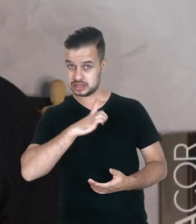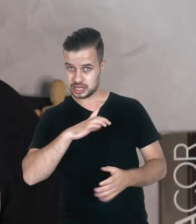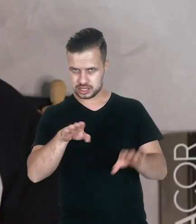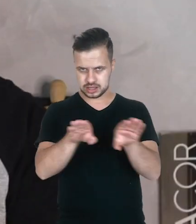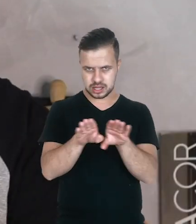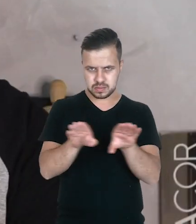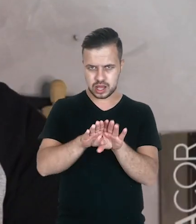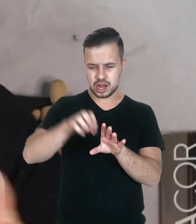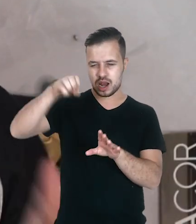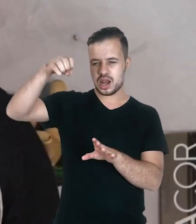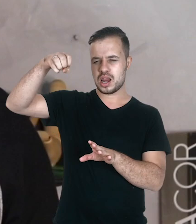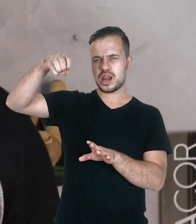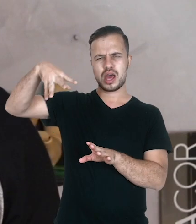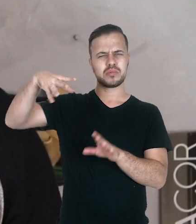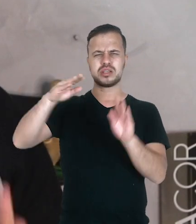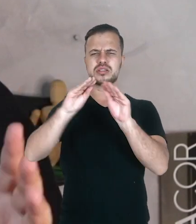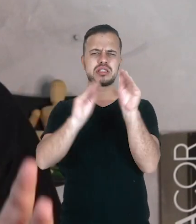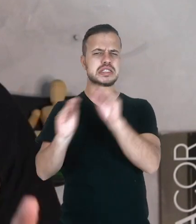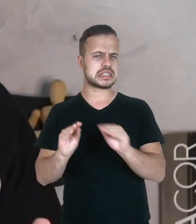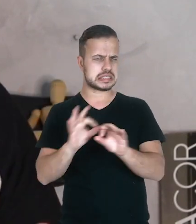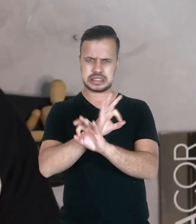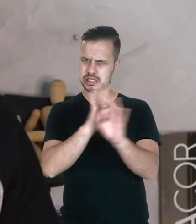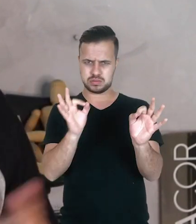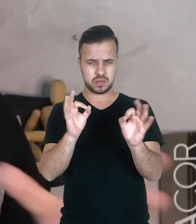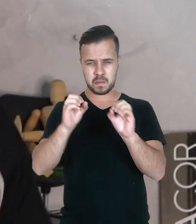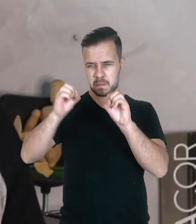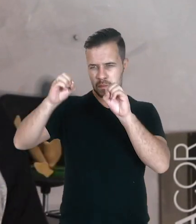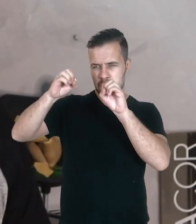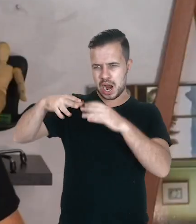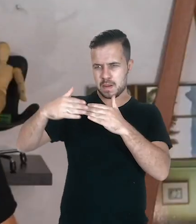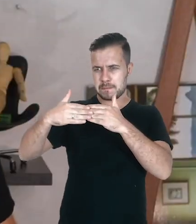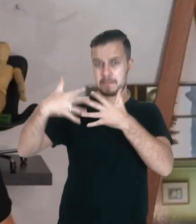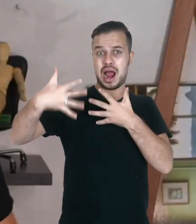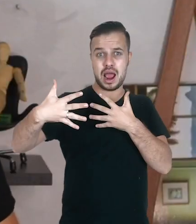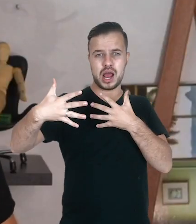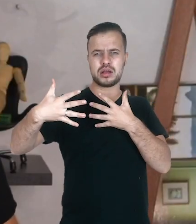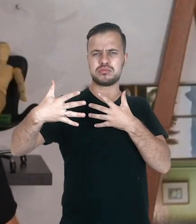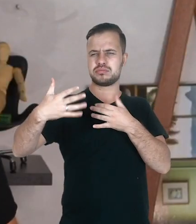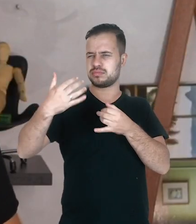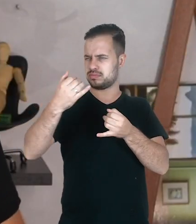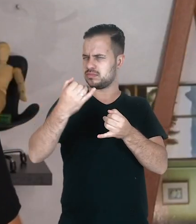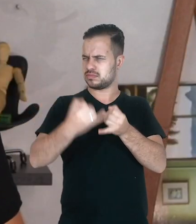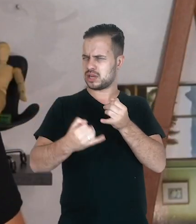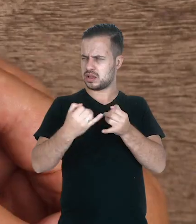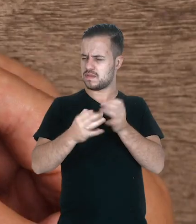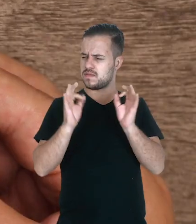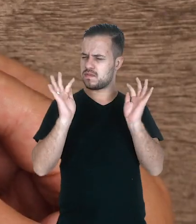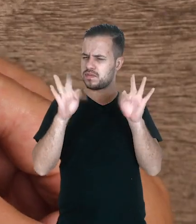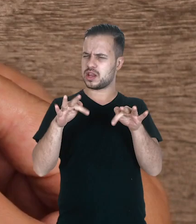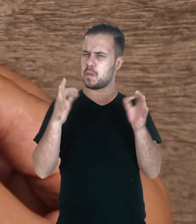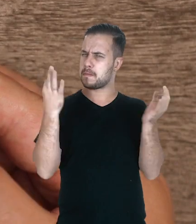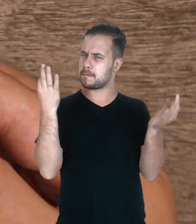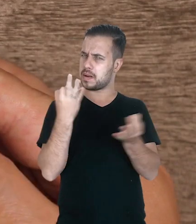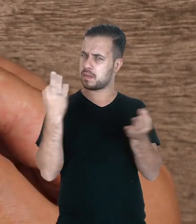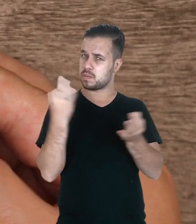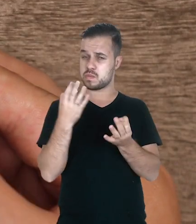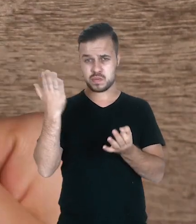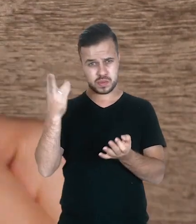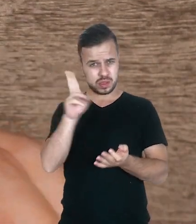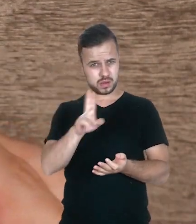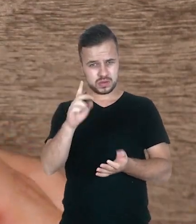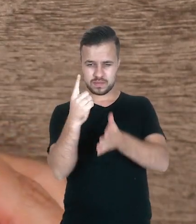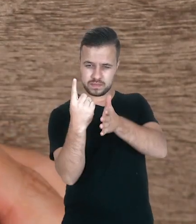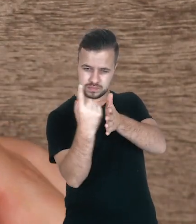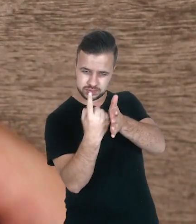Existem também as lâmpadas decorativas, aquelas lâmpadas que vão ser o destaque, como se fosse a cereja do bolo. Aqui eu vou utilizar uma lâmpada de filamento de